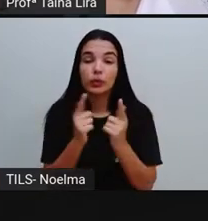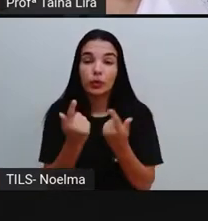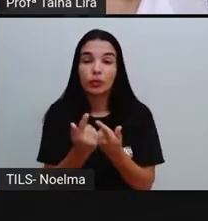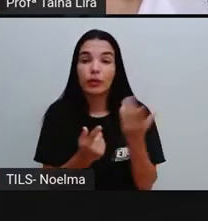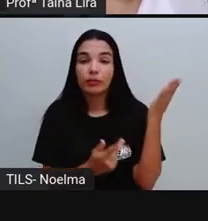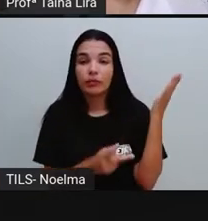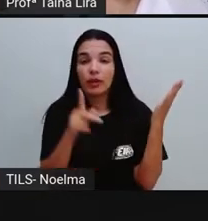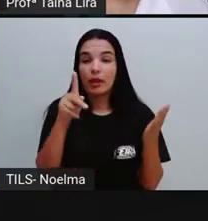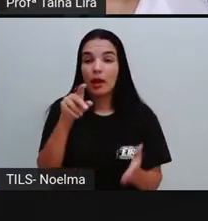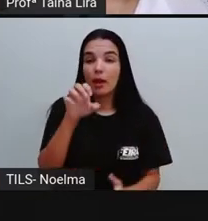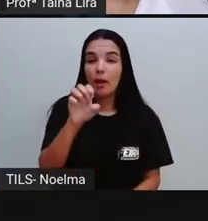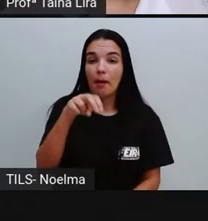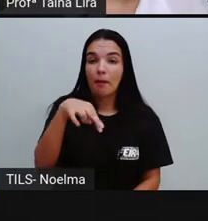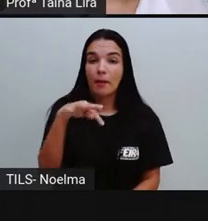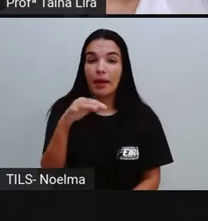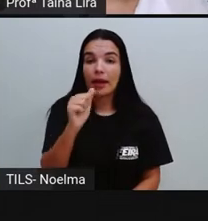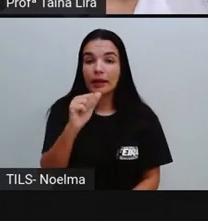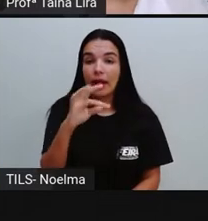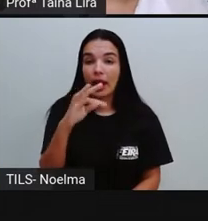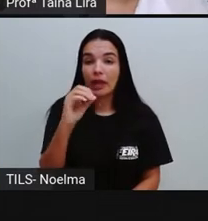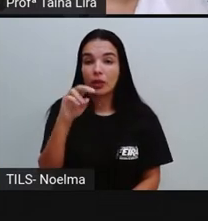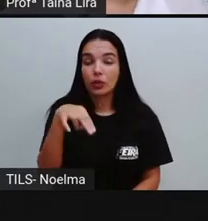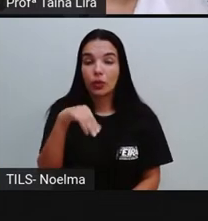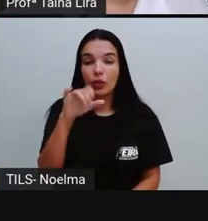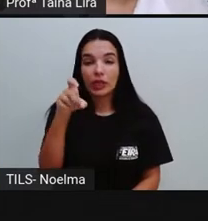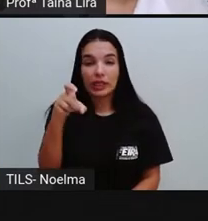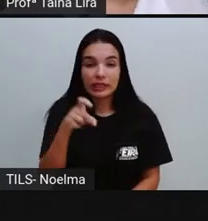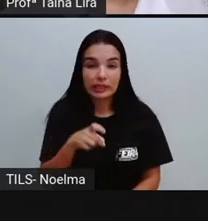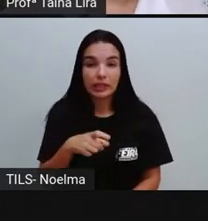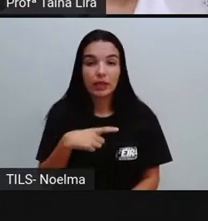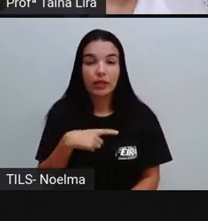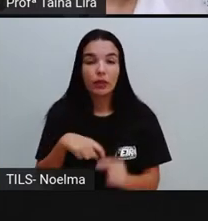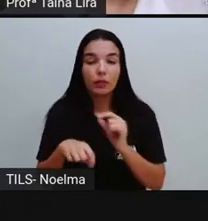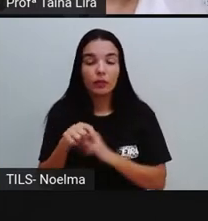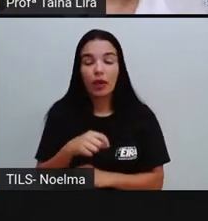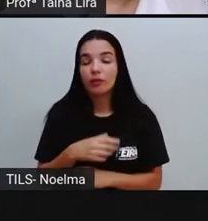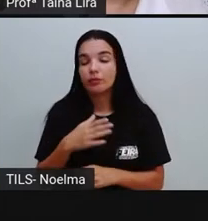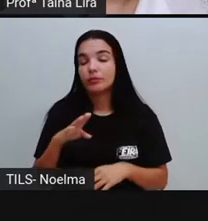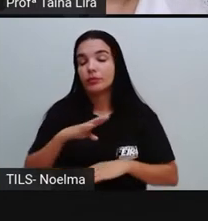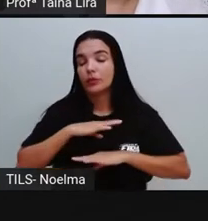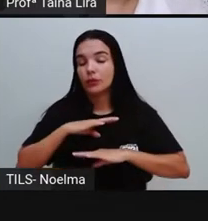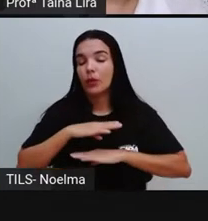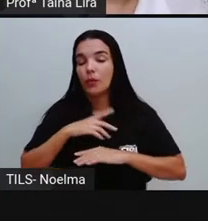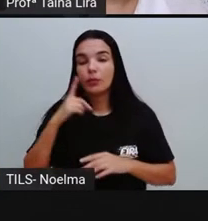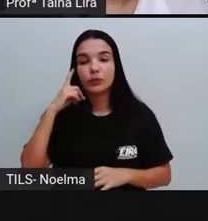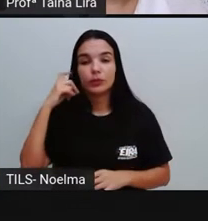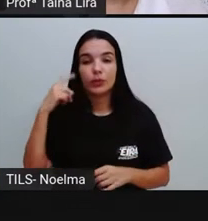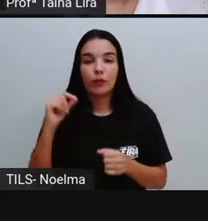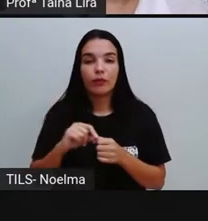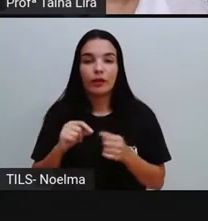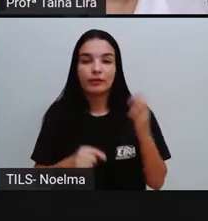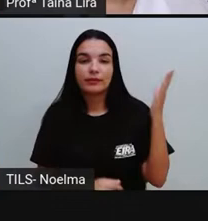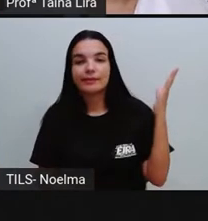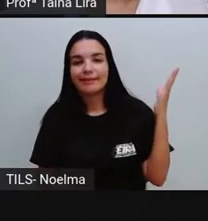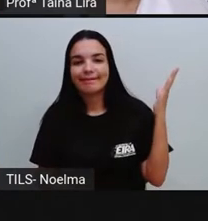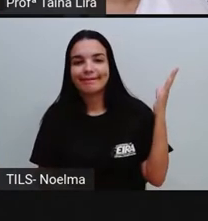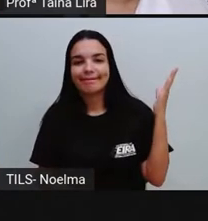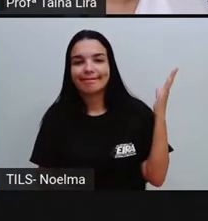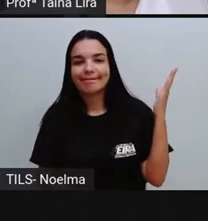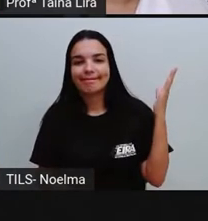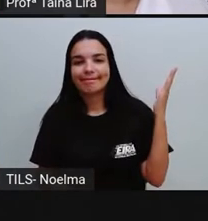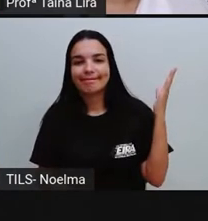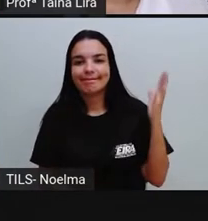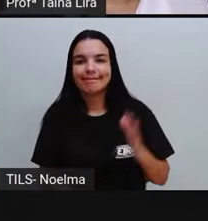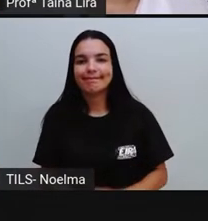é Pentatonix, a Pro trouxe aqui, eles produzem, né, sons aí com o corpo, tá? Então,